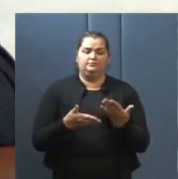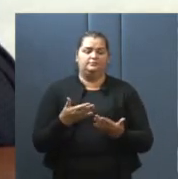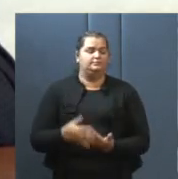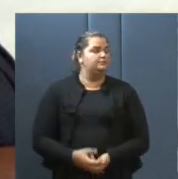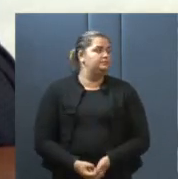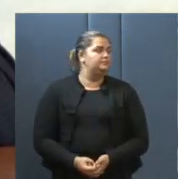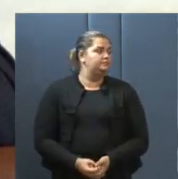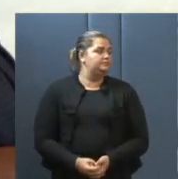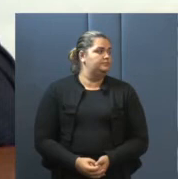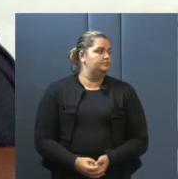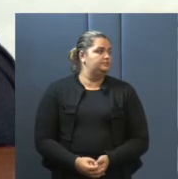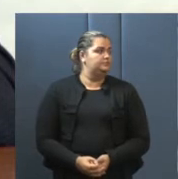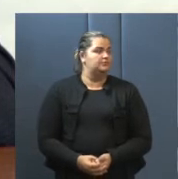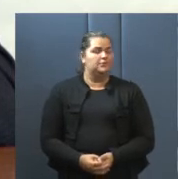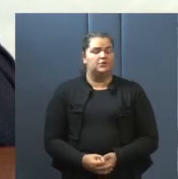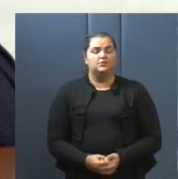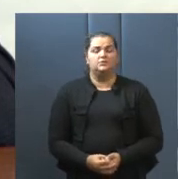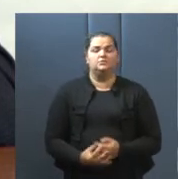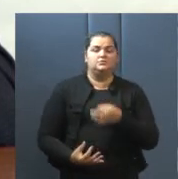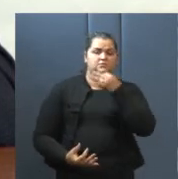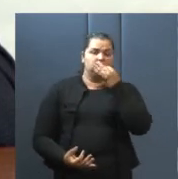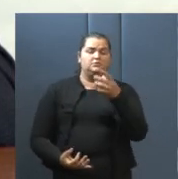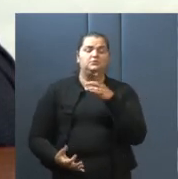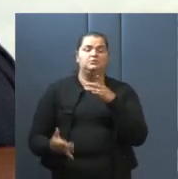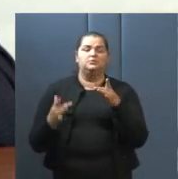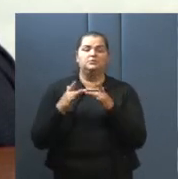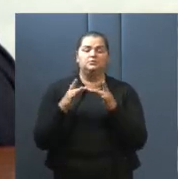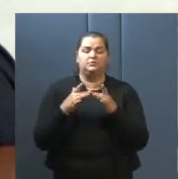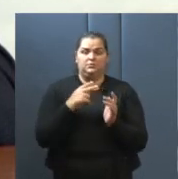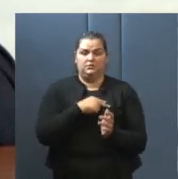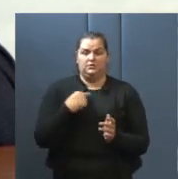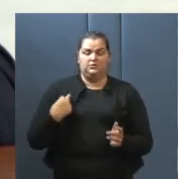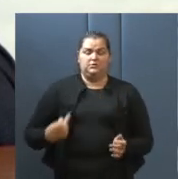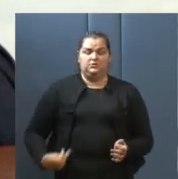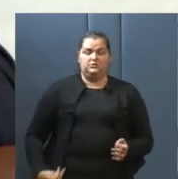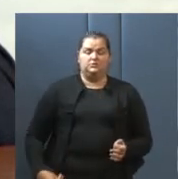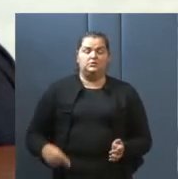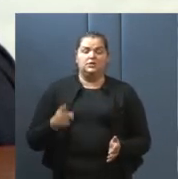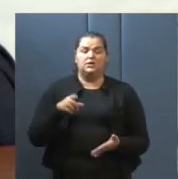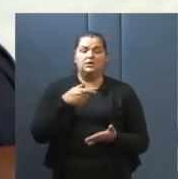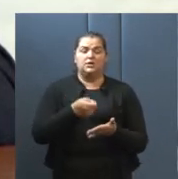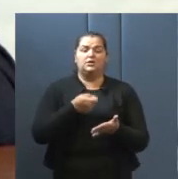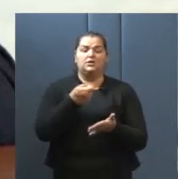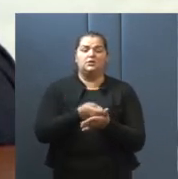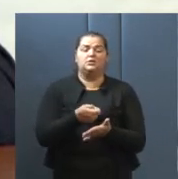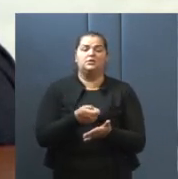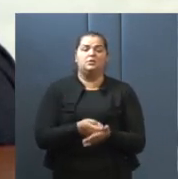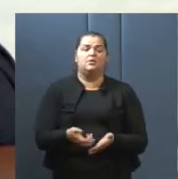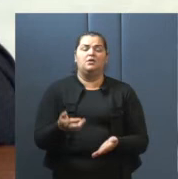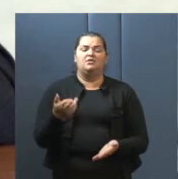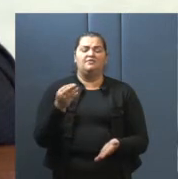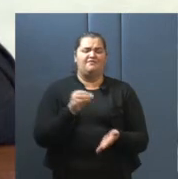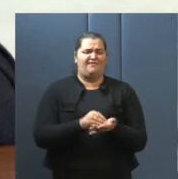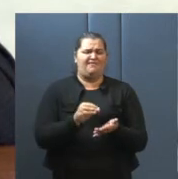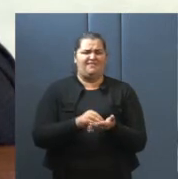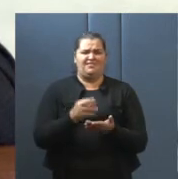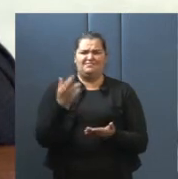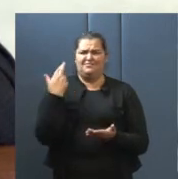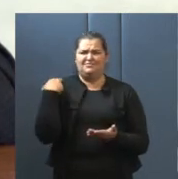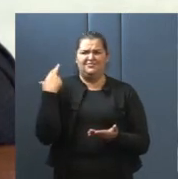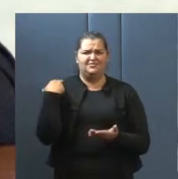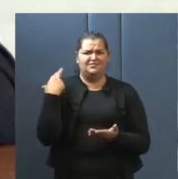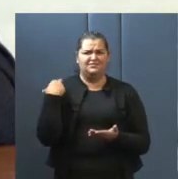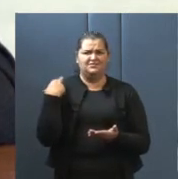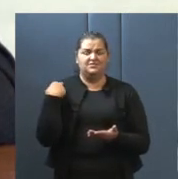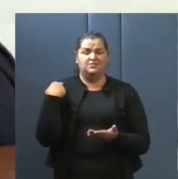distress, suscitando alegações de que a China seria um credor irresponsável. O